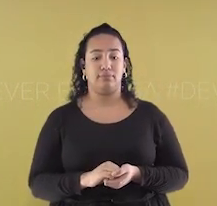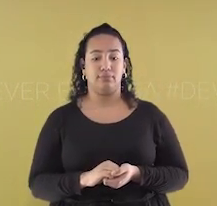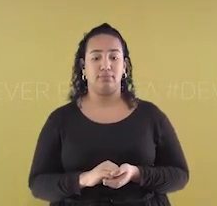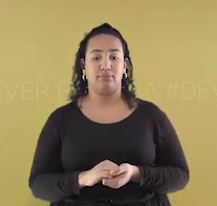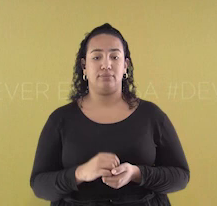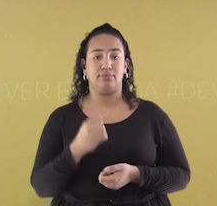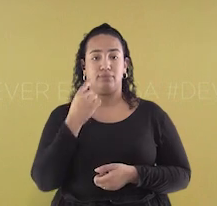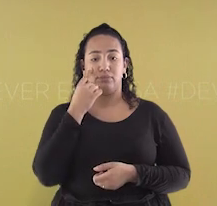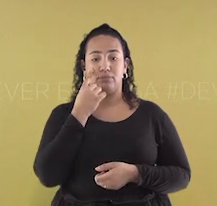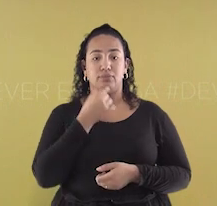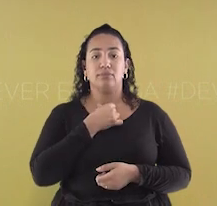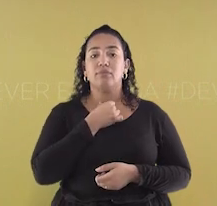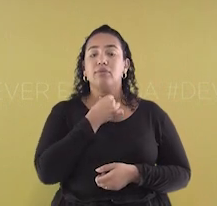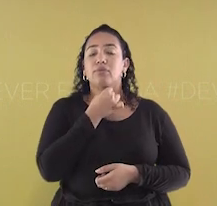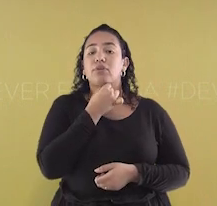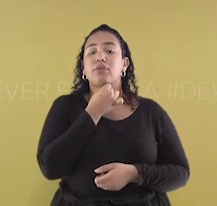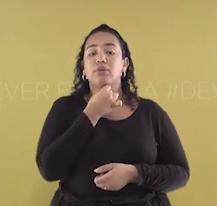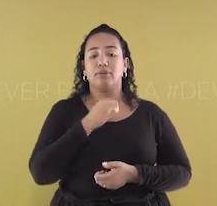puxadinha na garganta, assim, ó.